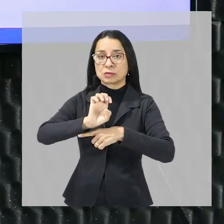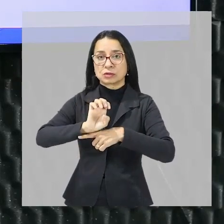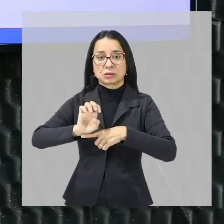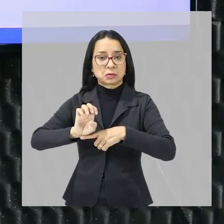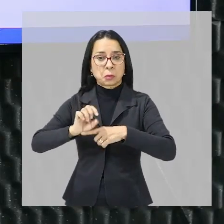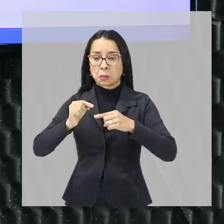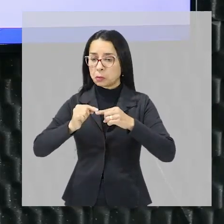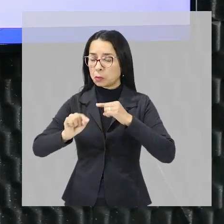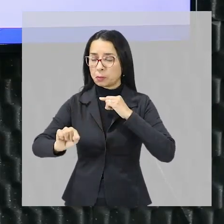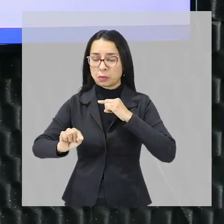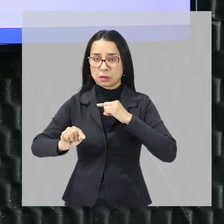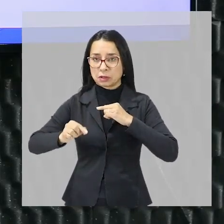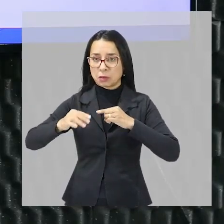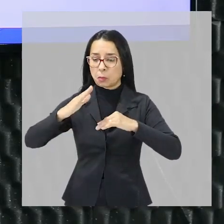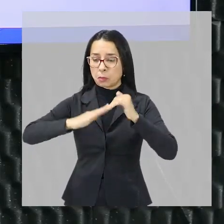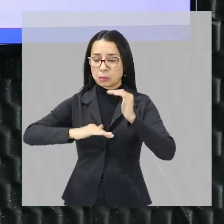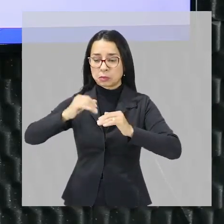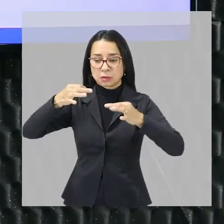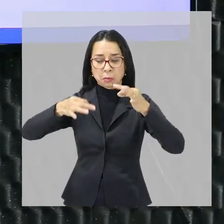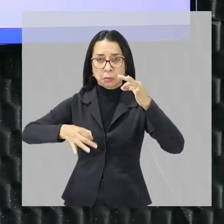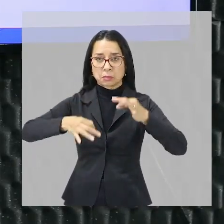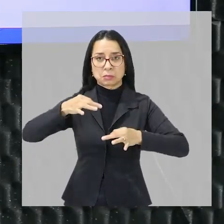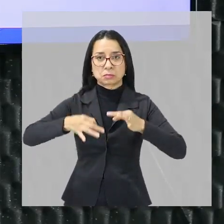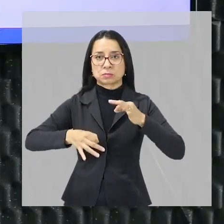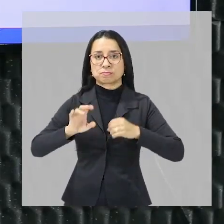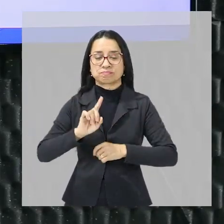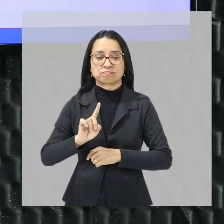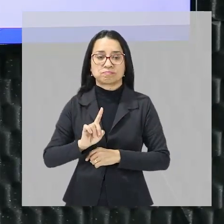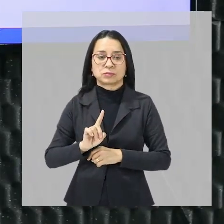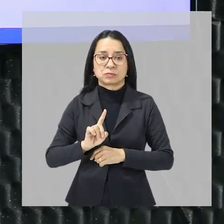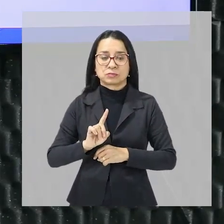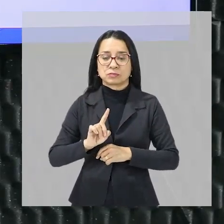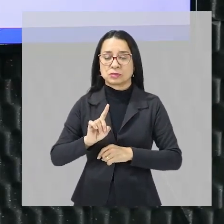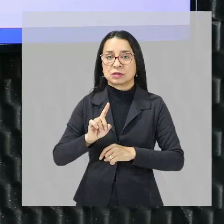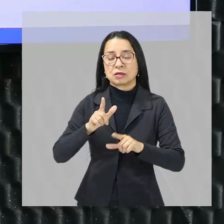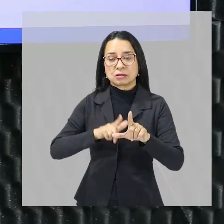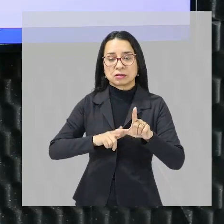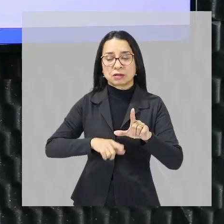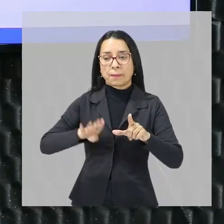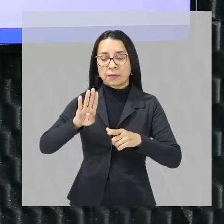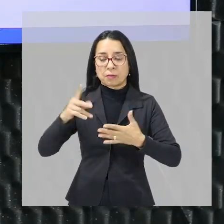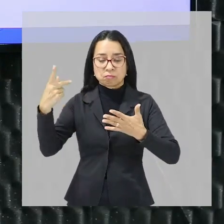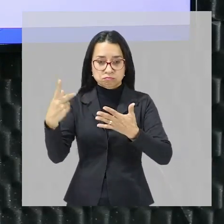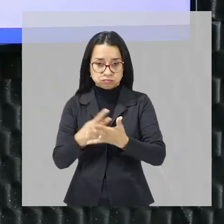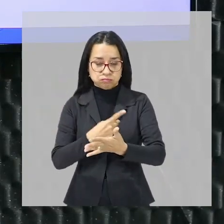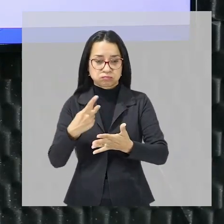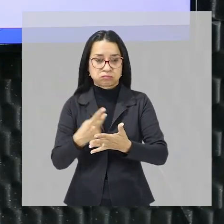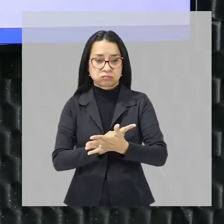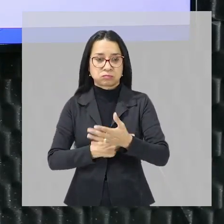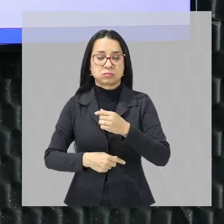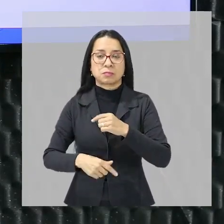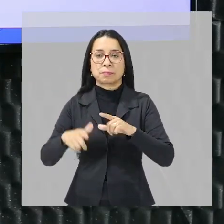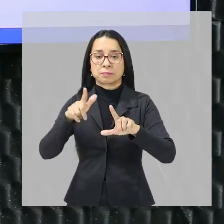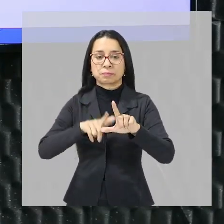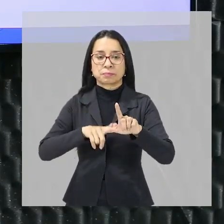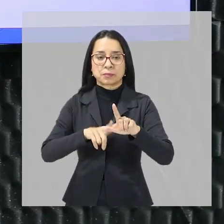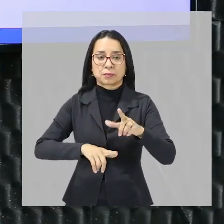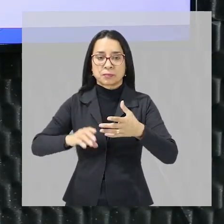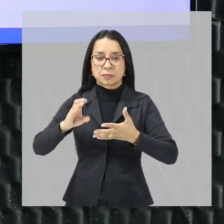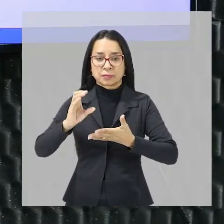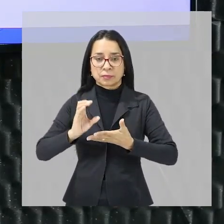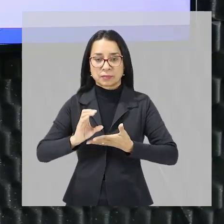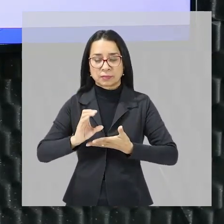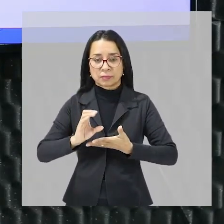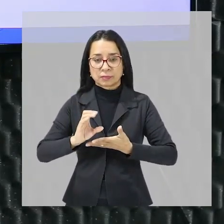magistrado, descarta a letra B. Letra C. Redução dos recursos minerais. Houve, com a preservação do